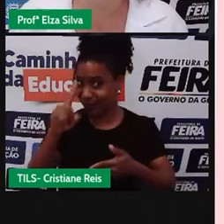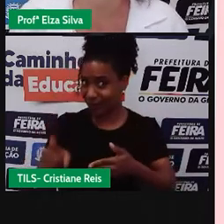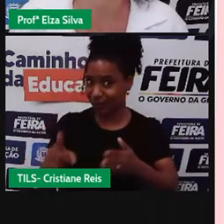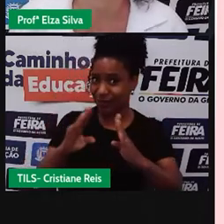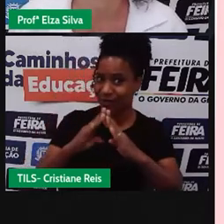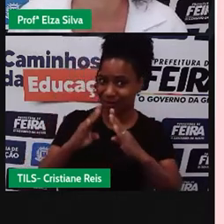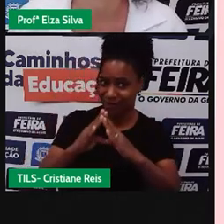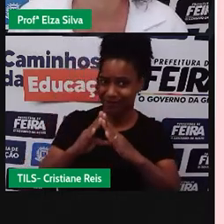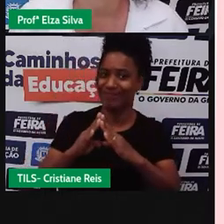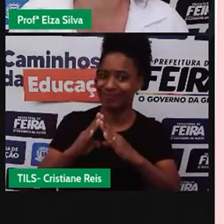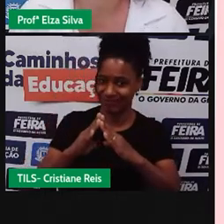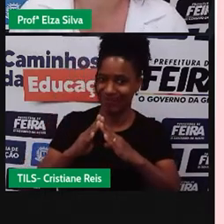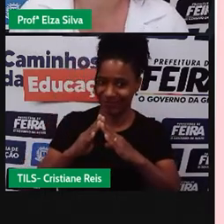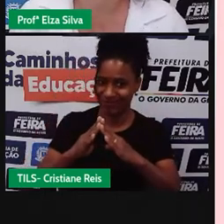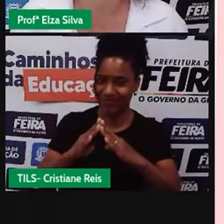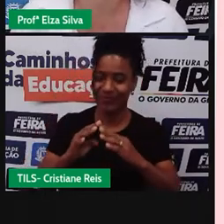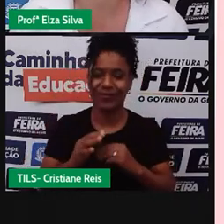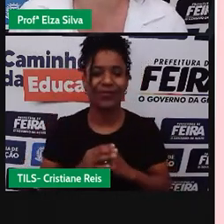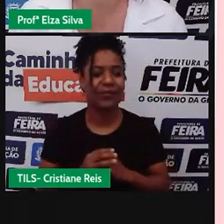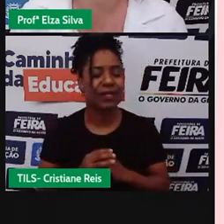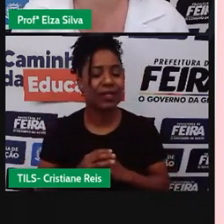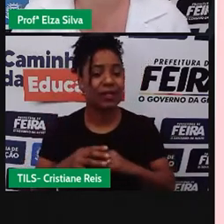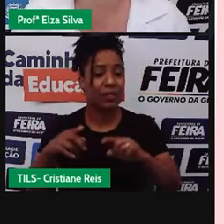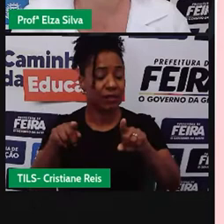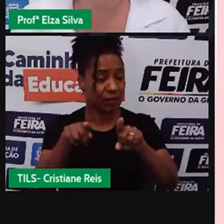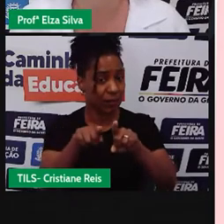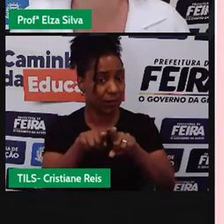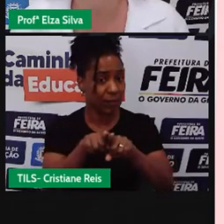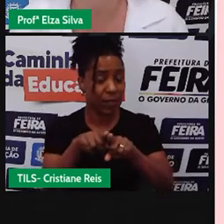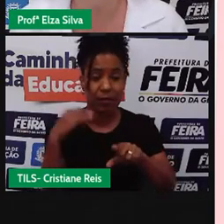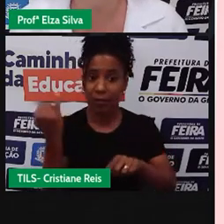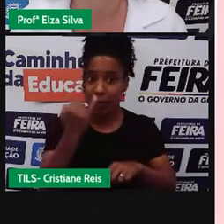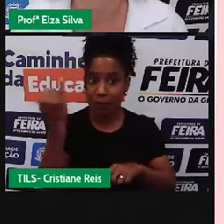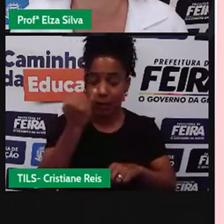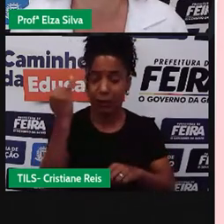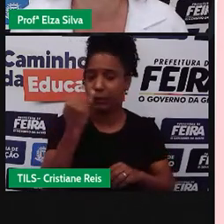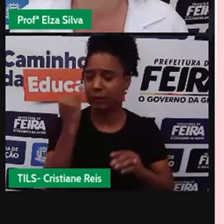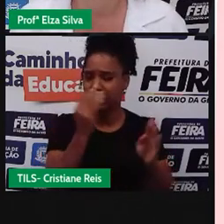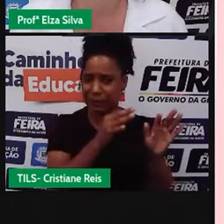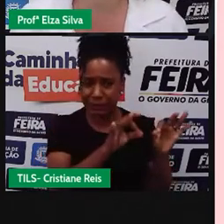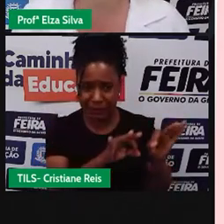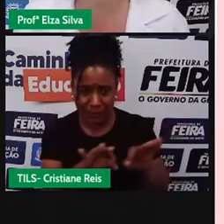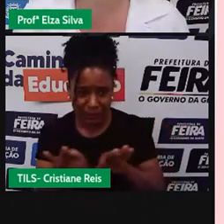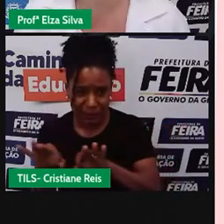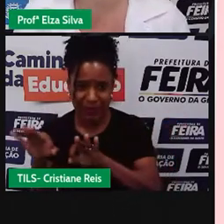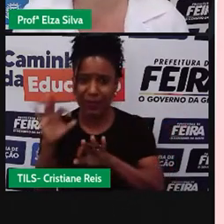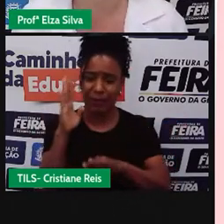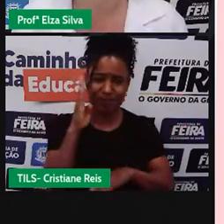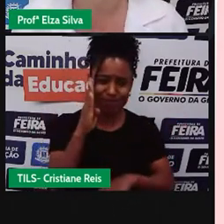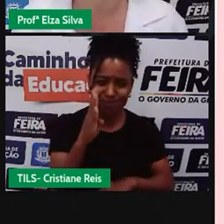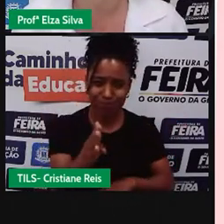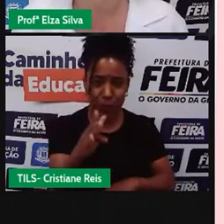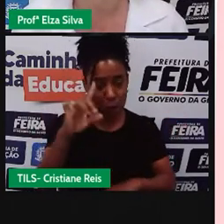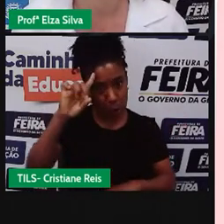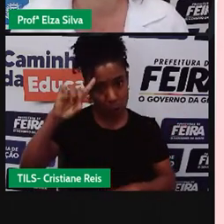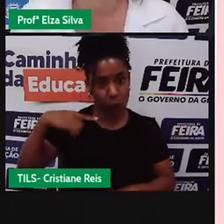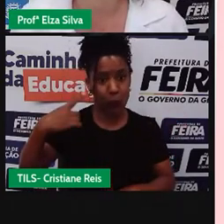vocês resolverem. É importante que você tenha uma rotina de estudos